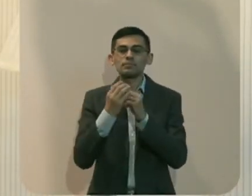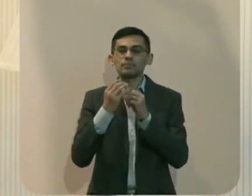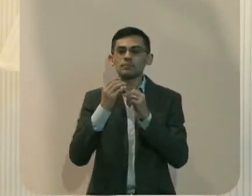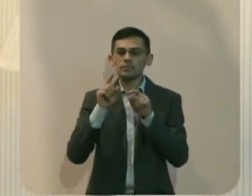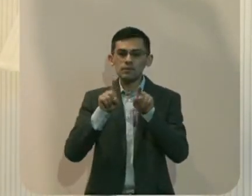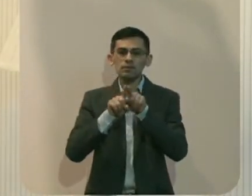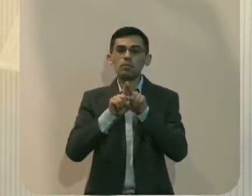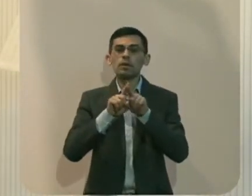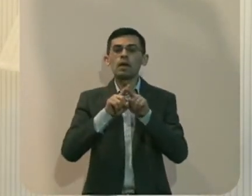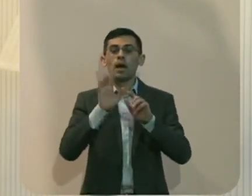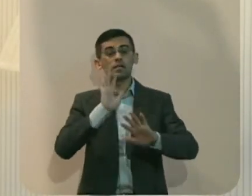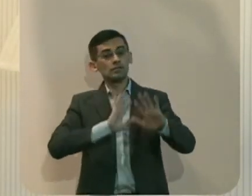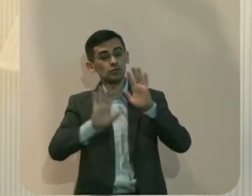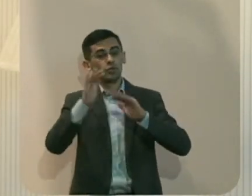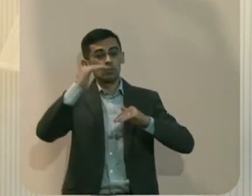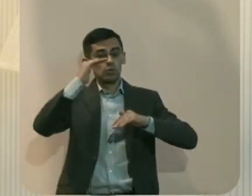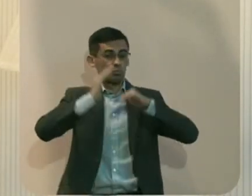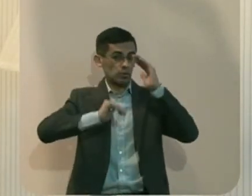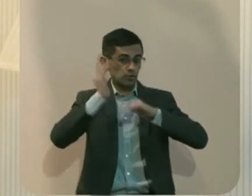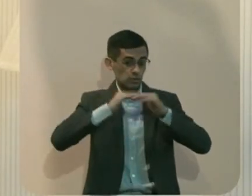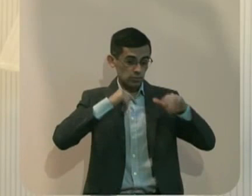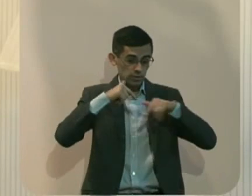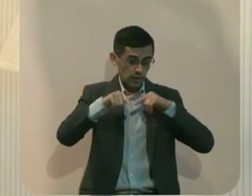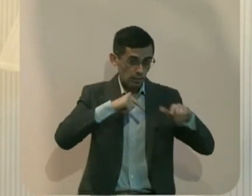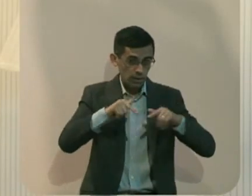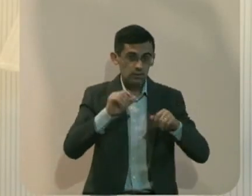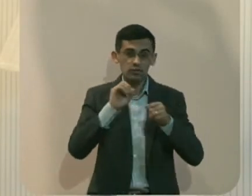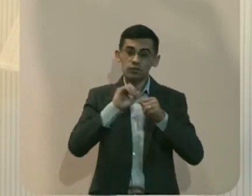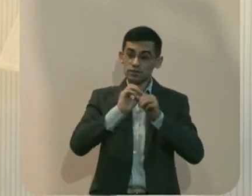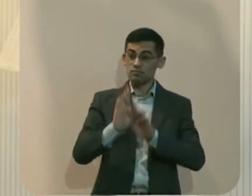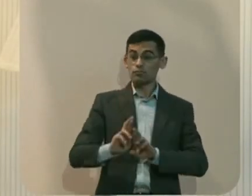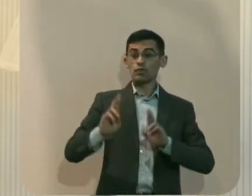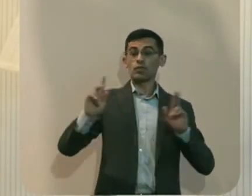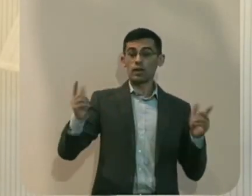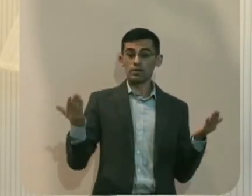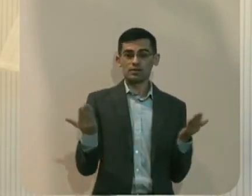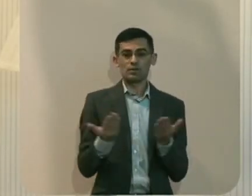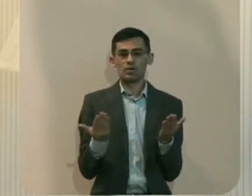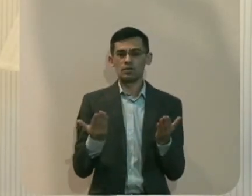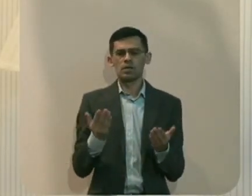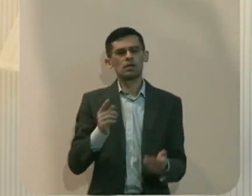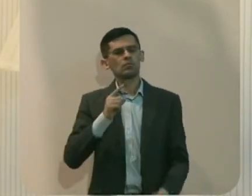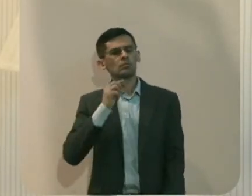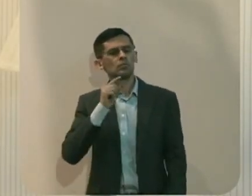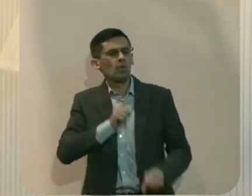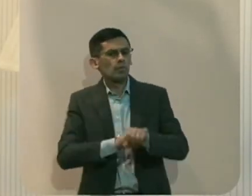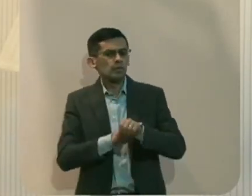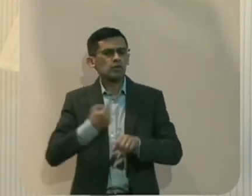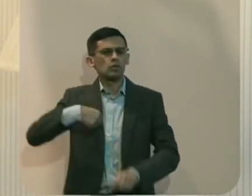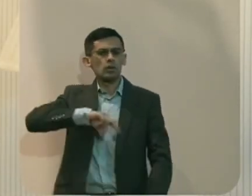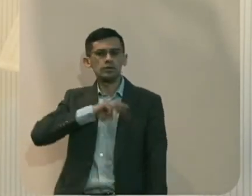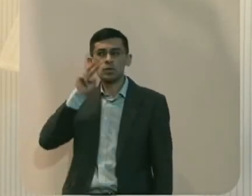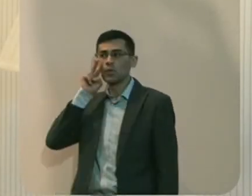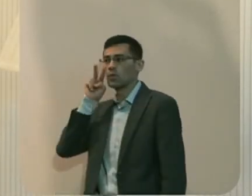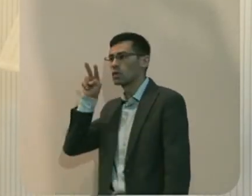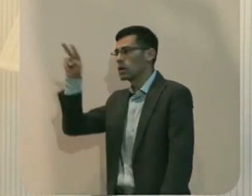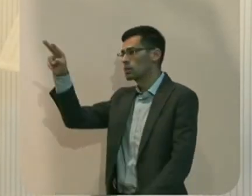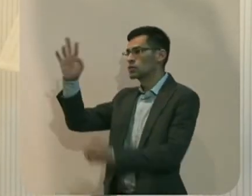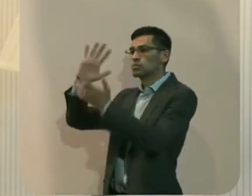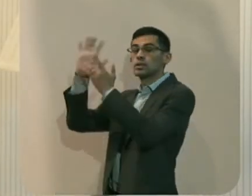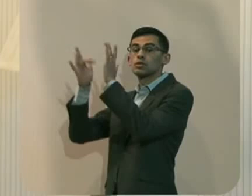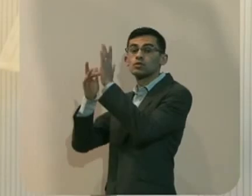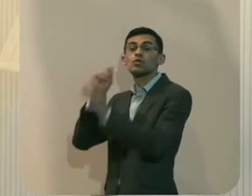própria profissão, que talvez você tenha que fazer isso nesse período. Quando a gente olha para Jesus, o Senhor começa